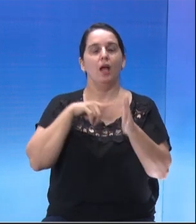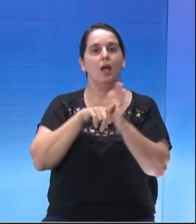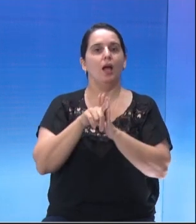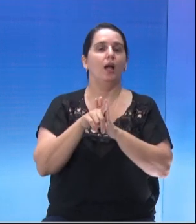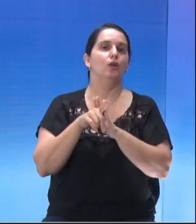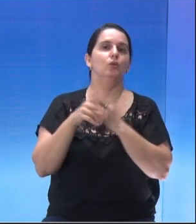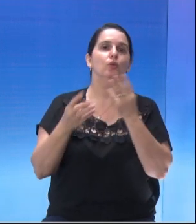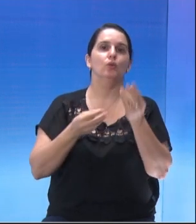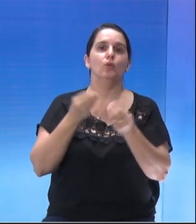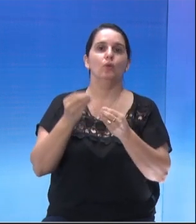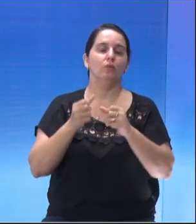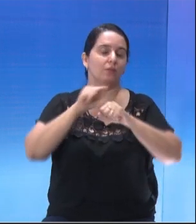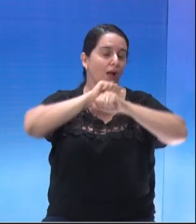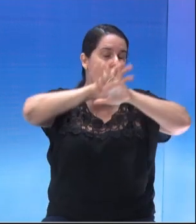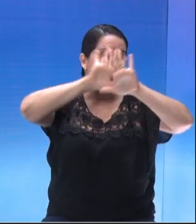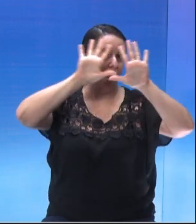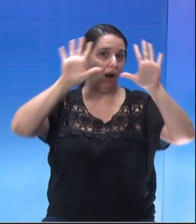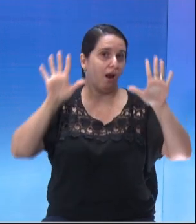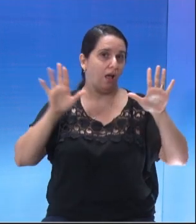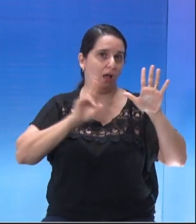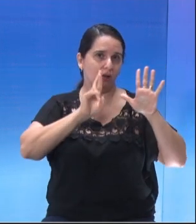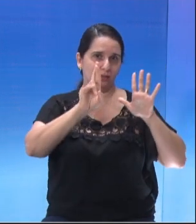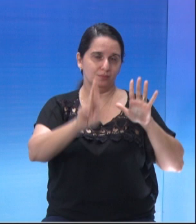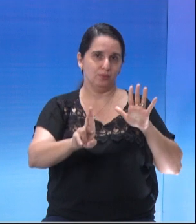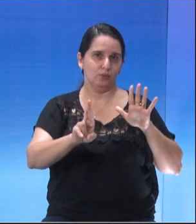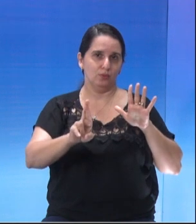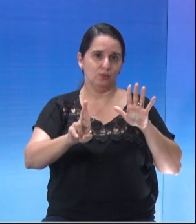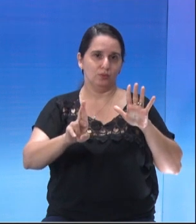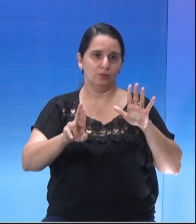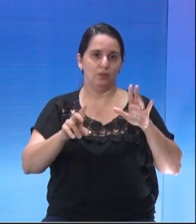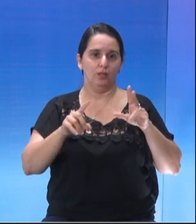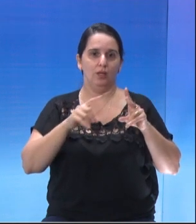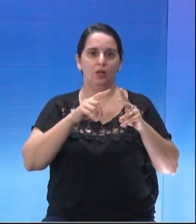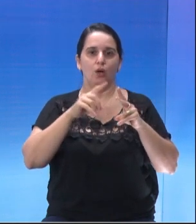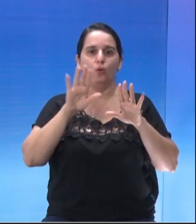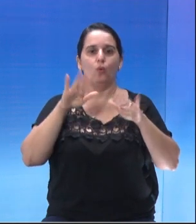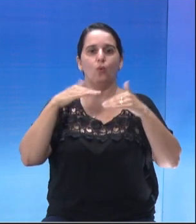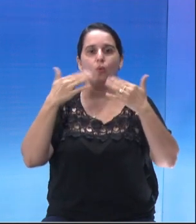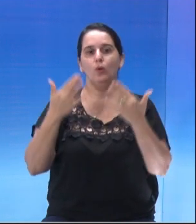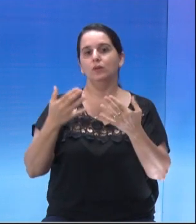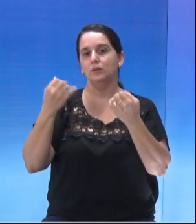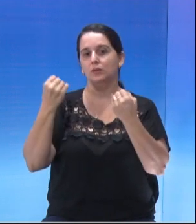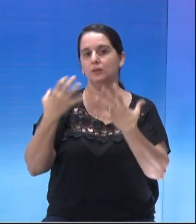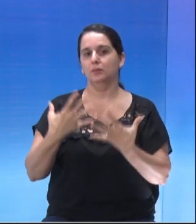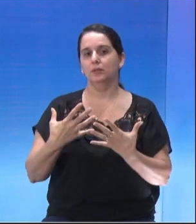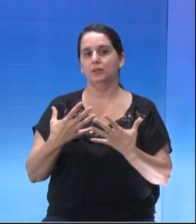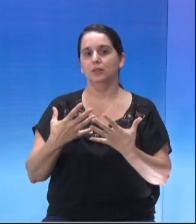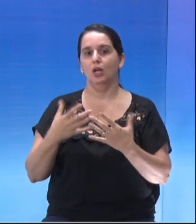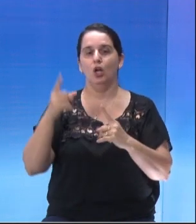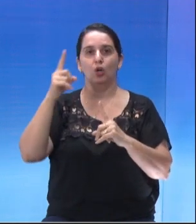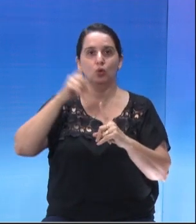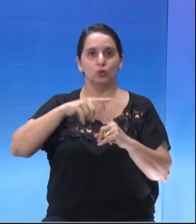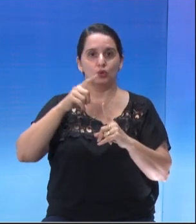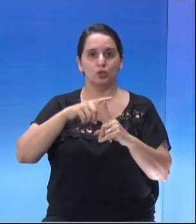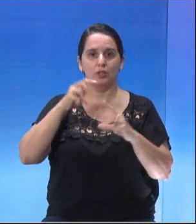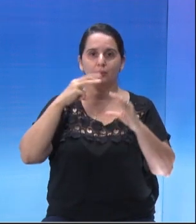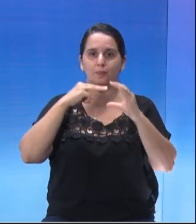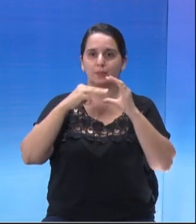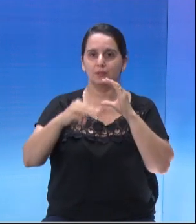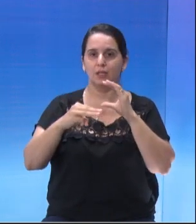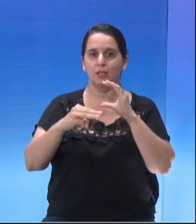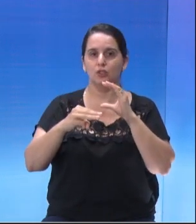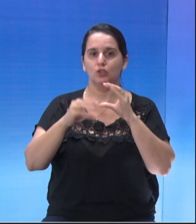para vocês, ela está muito clara no segundo período, quando ela diz O gênero mensagem identifica-se